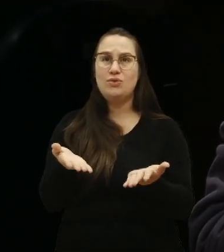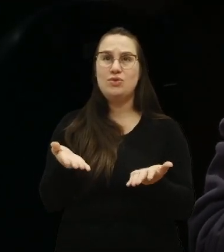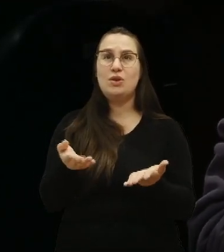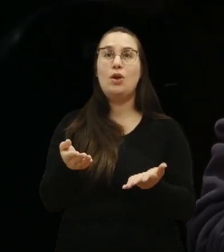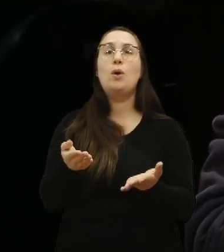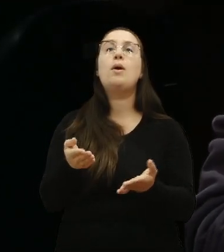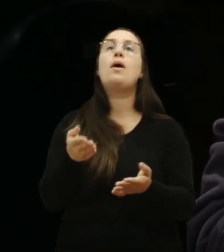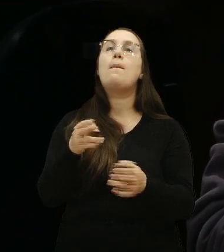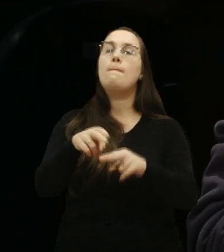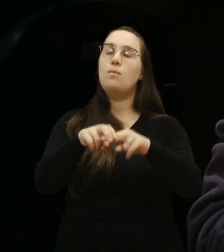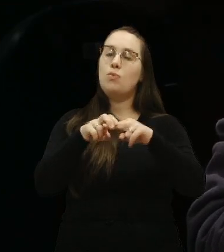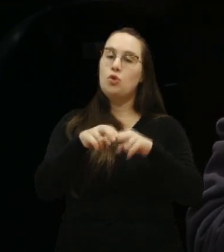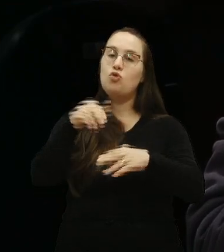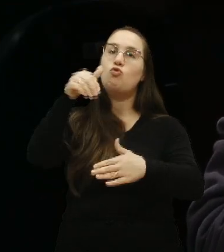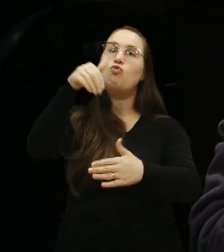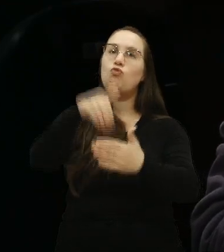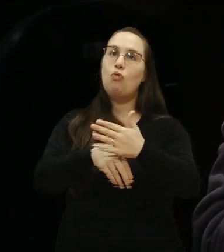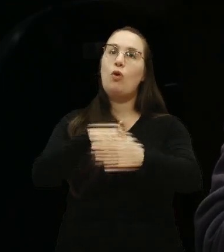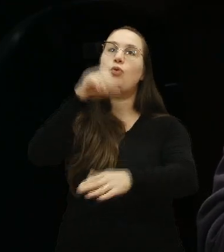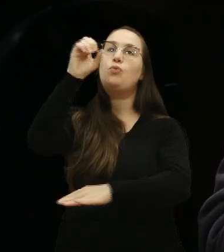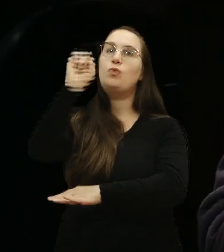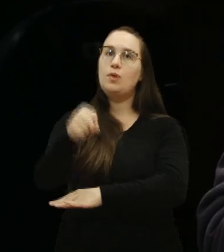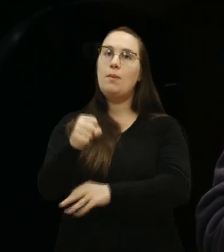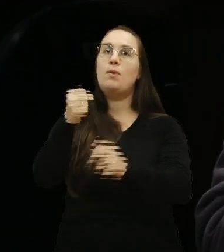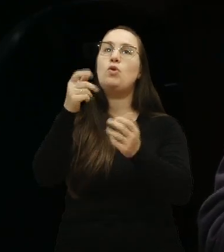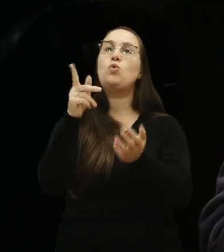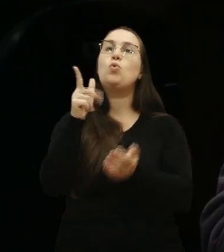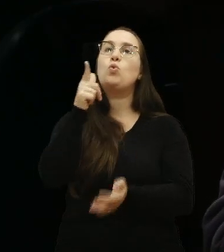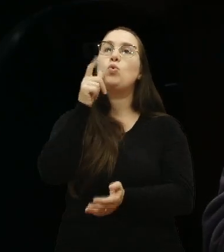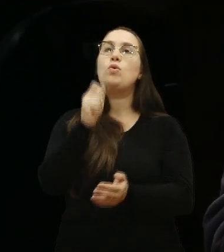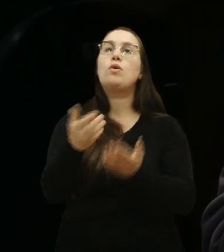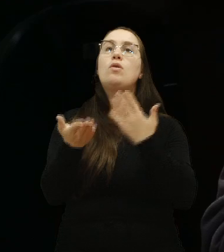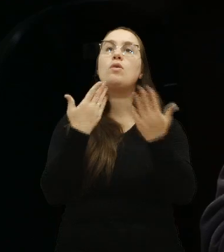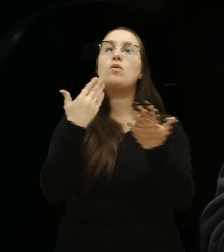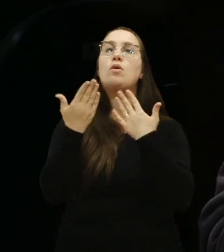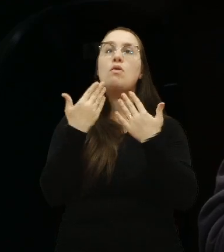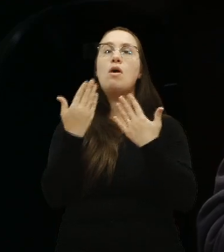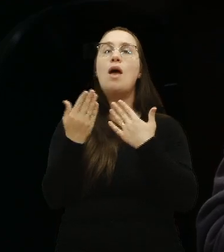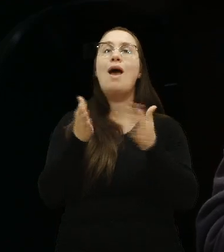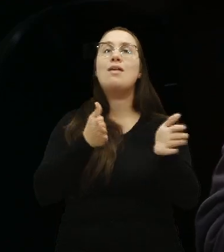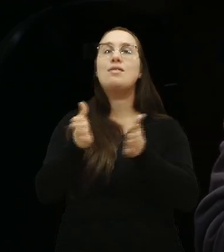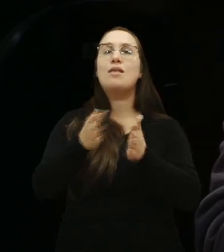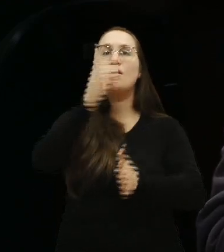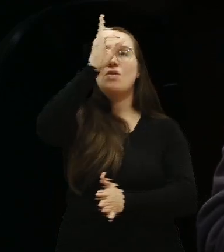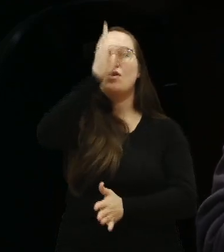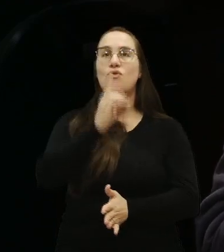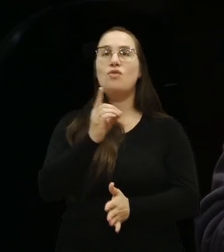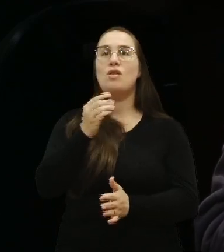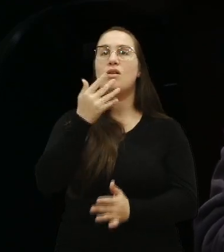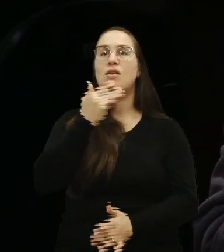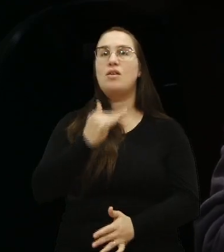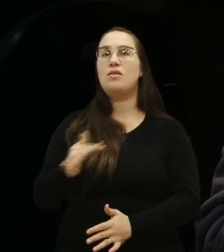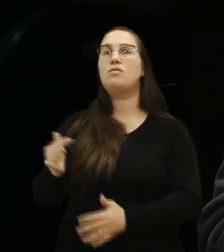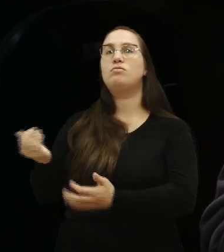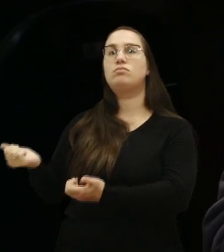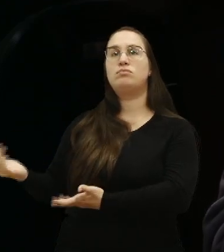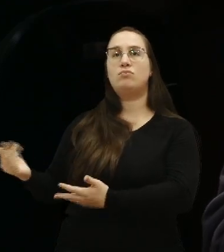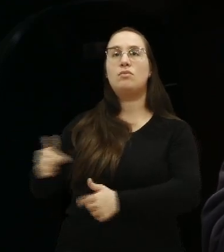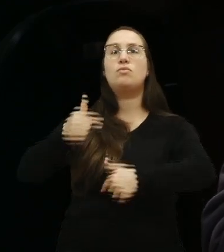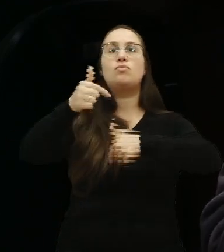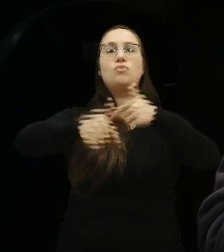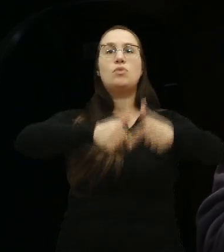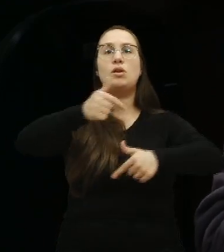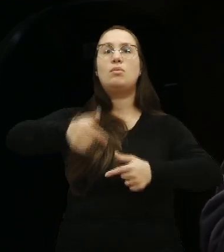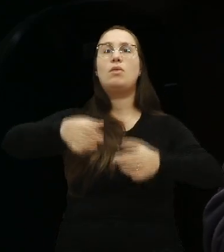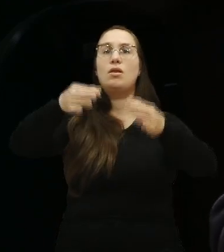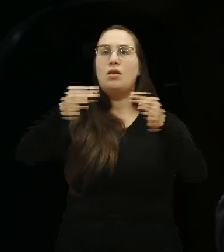voto sim, mas para que a gente possa discutir de fato o acesso a direitos à criança e adolescente, trabalho decente para a juventude